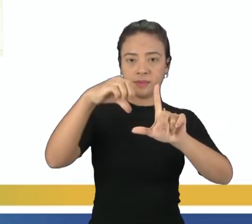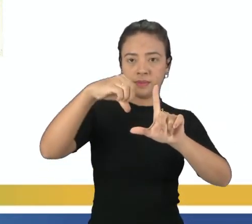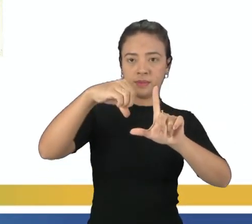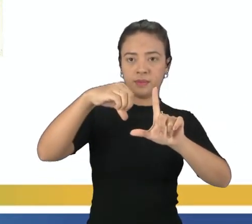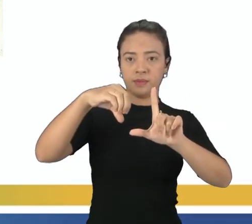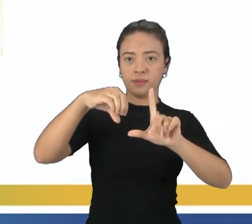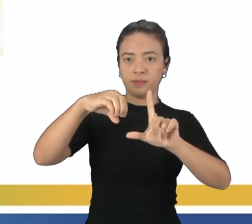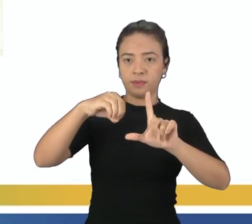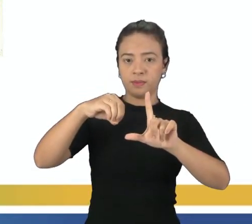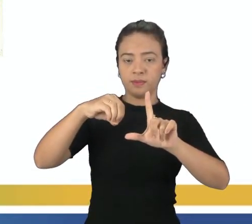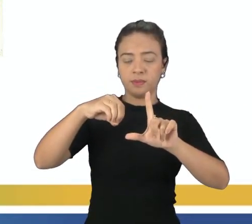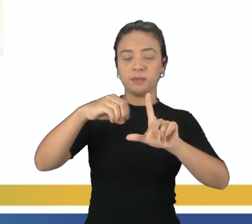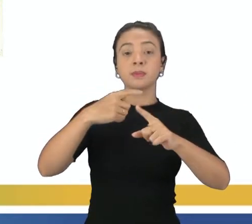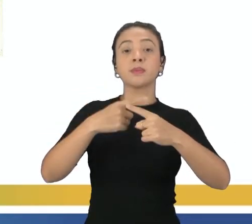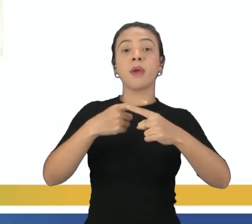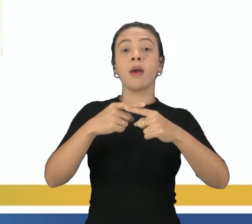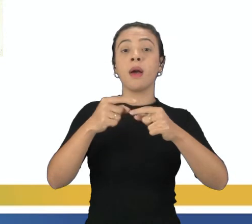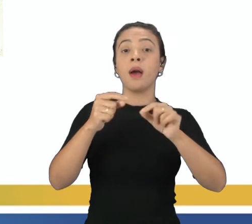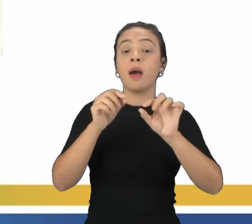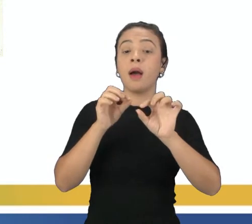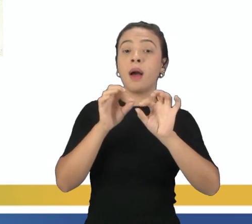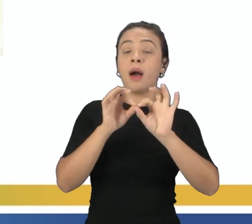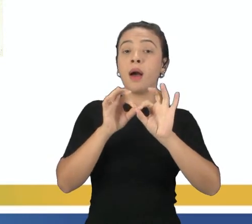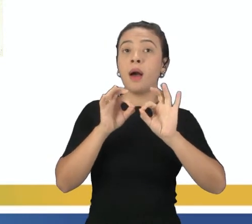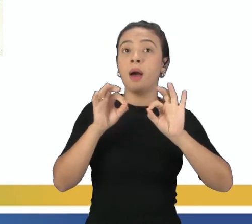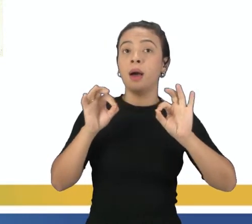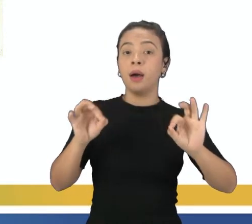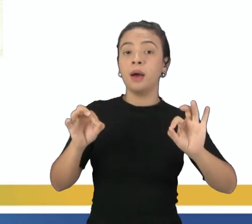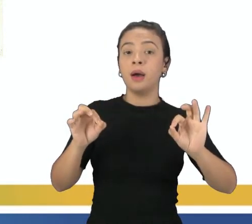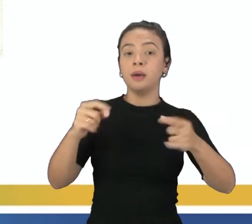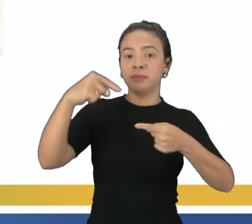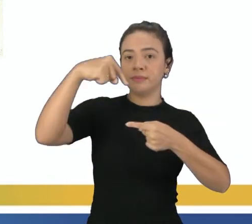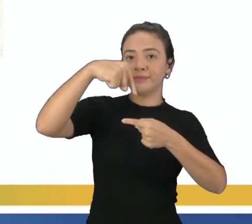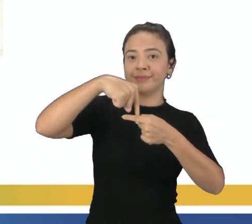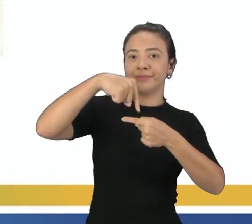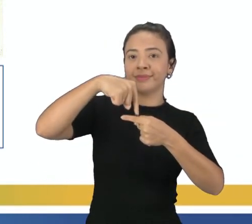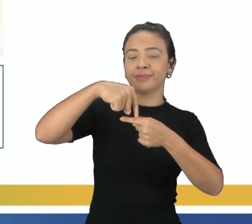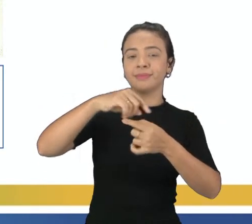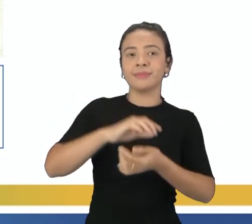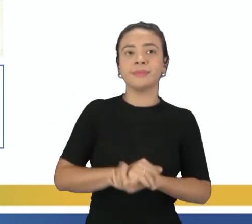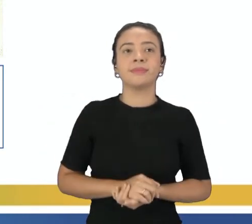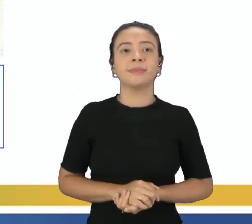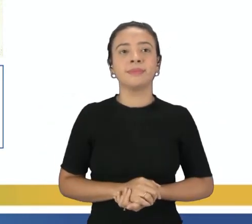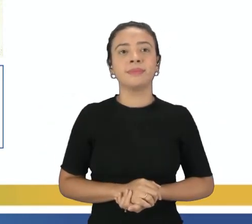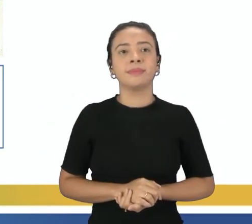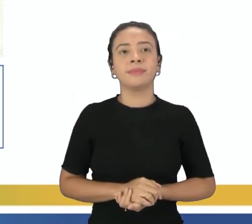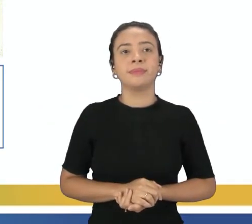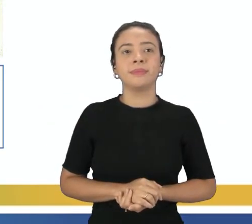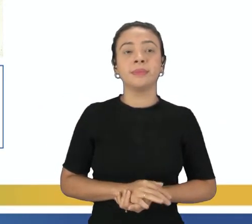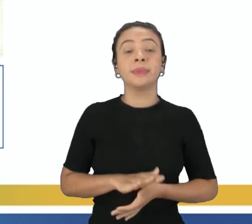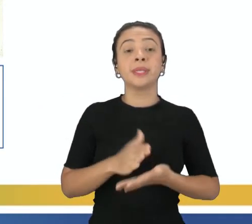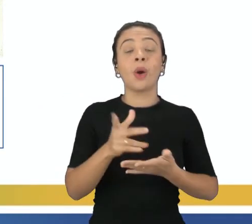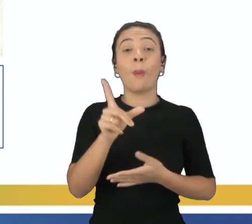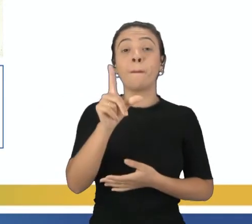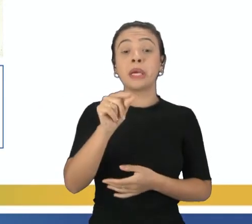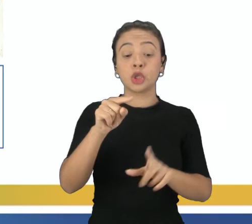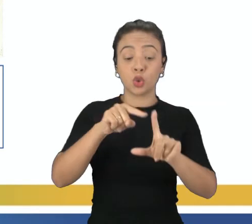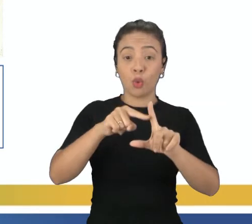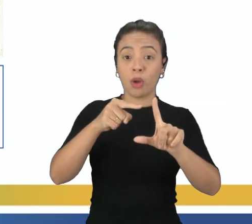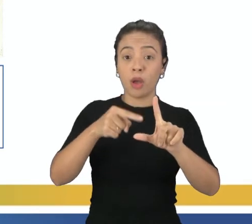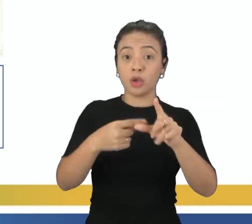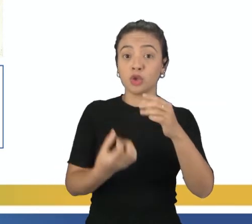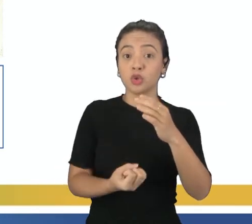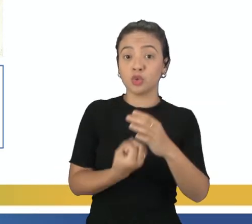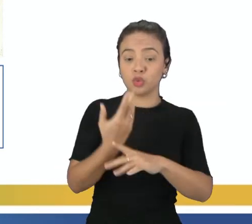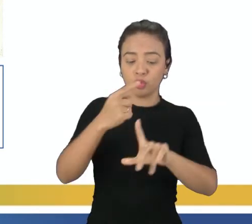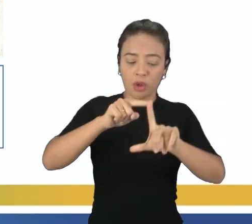90 graus, porque as retas, né, são perpendiculares entre si. Então, nesse caso, o menor ângulo formado entre